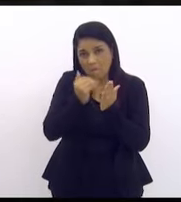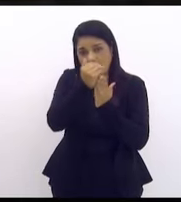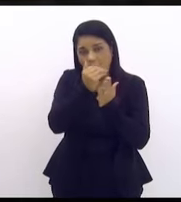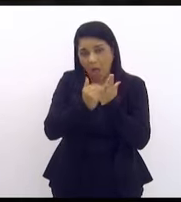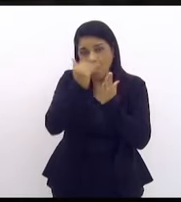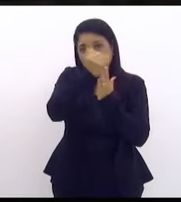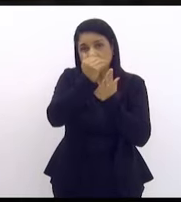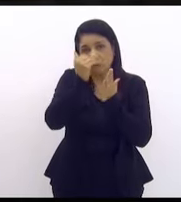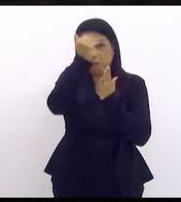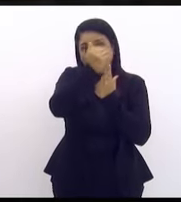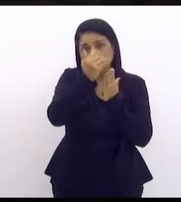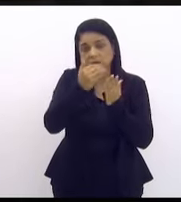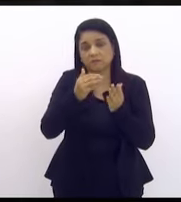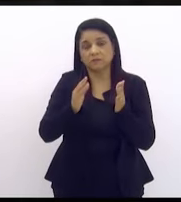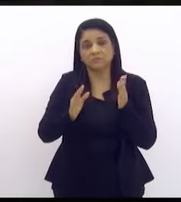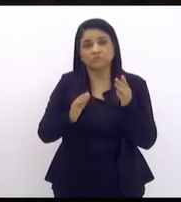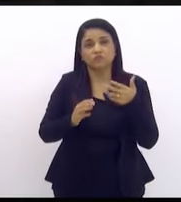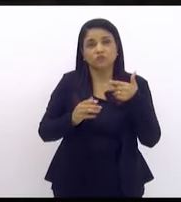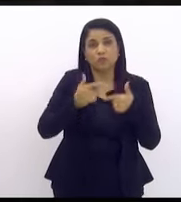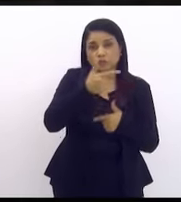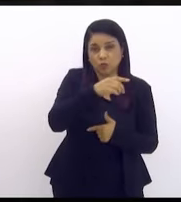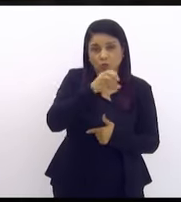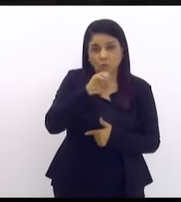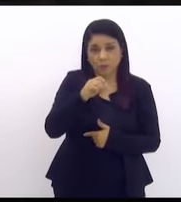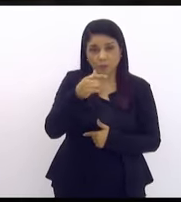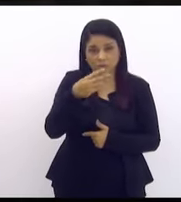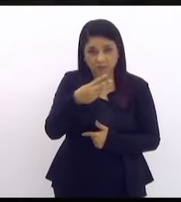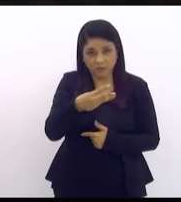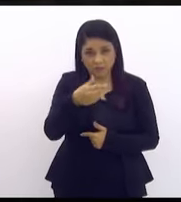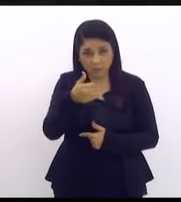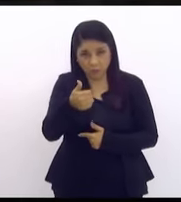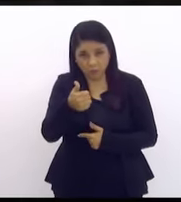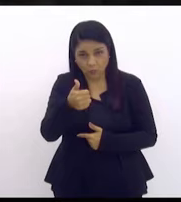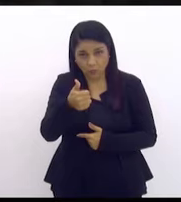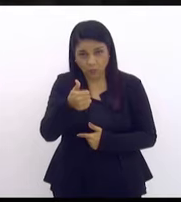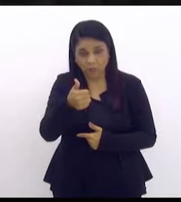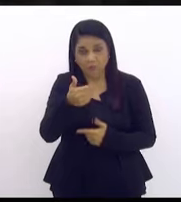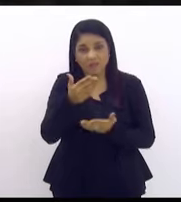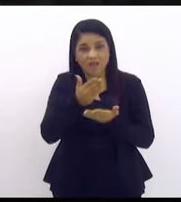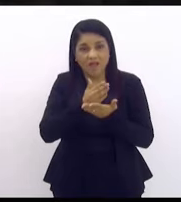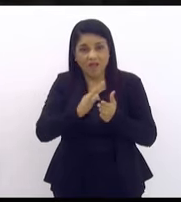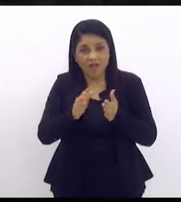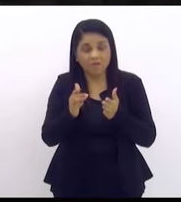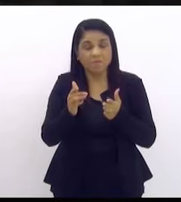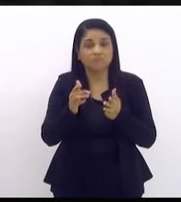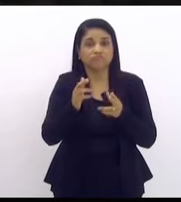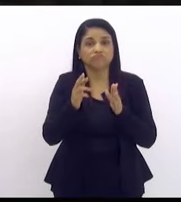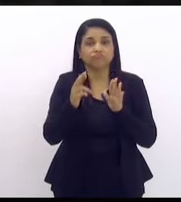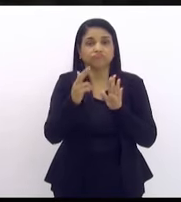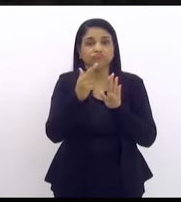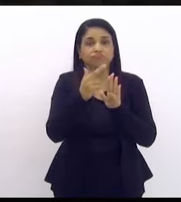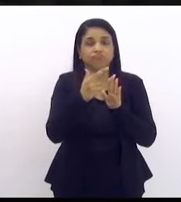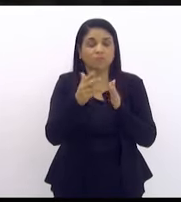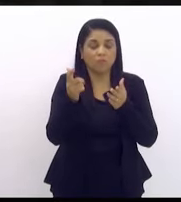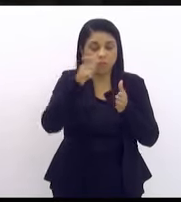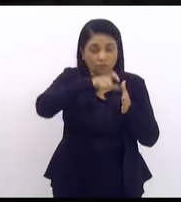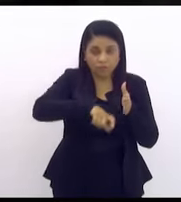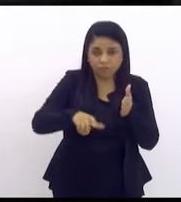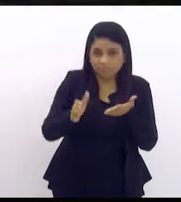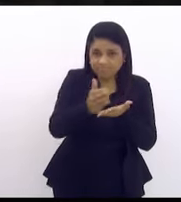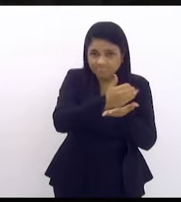ano. Em 2031, ano que acaba o regime de recuperação fiscal, serão